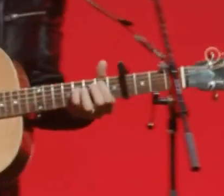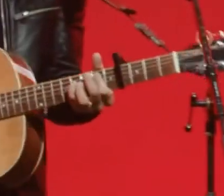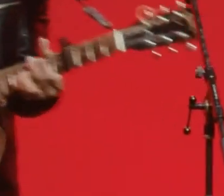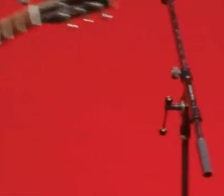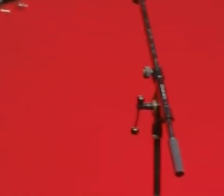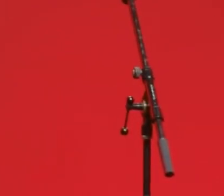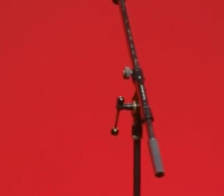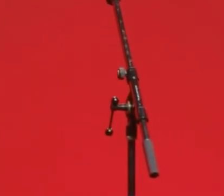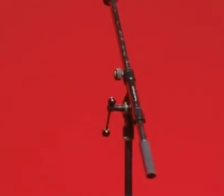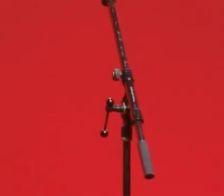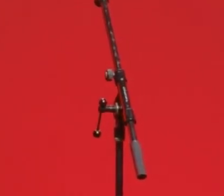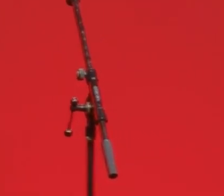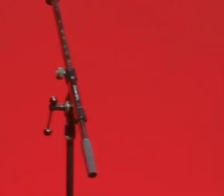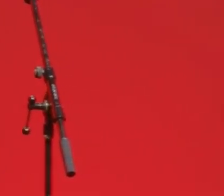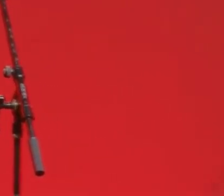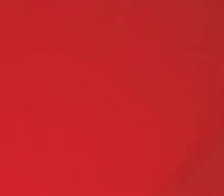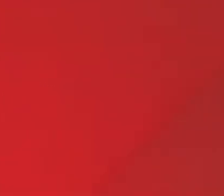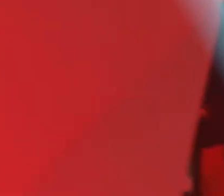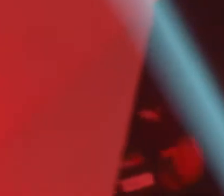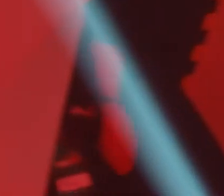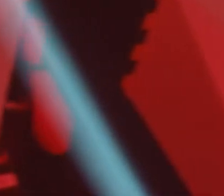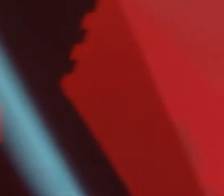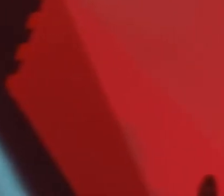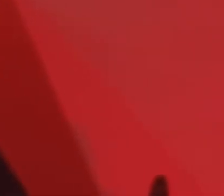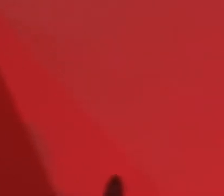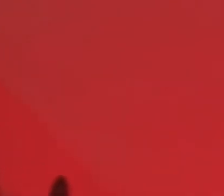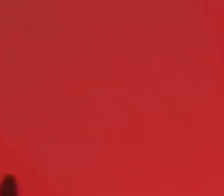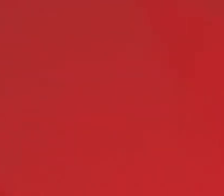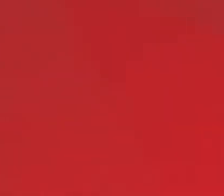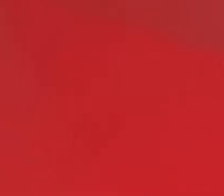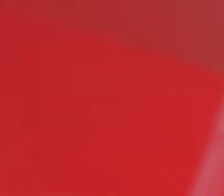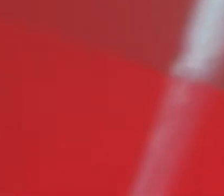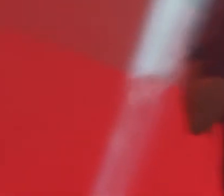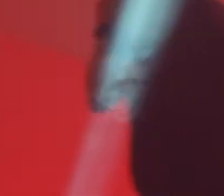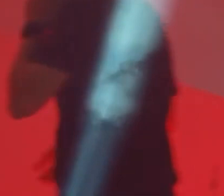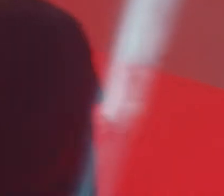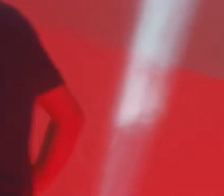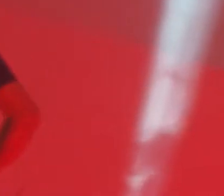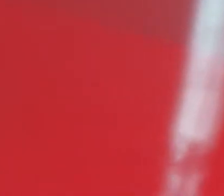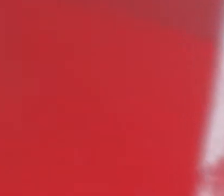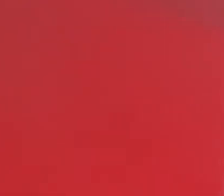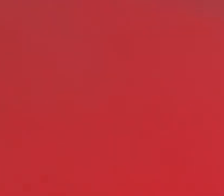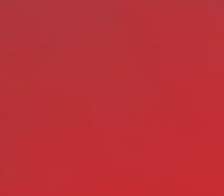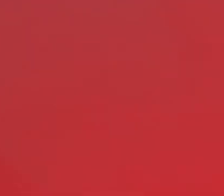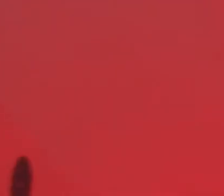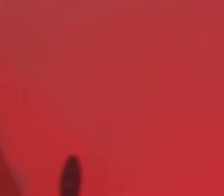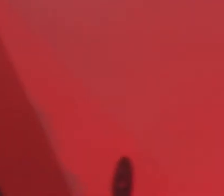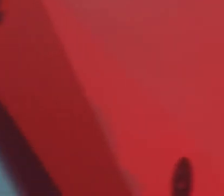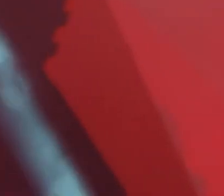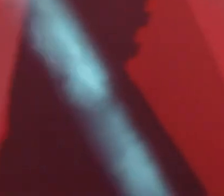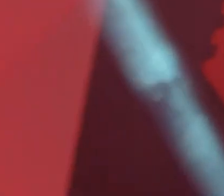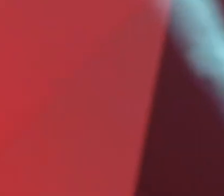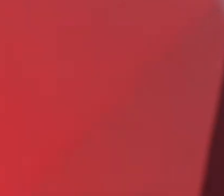aqui representadas, nós te louvamos por tudo que tu tem feito. Nós te louvamos porque o Senhor é o nosso Pai, o nosso amigo. O Senhor é